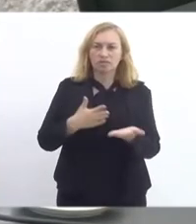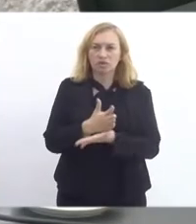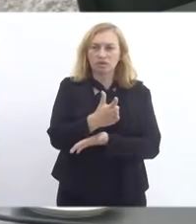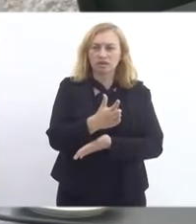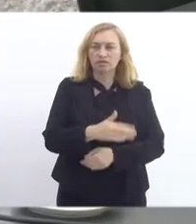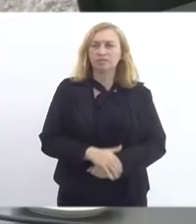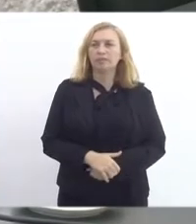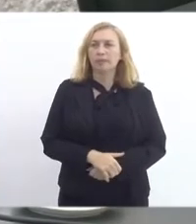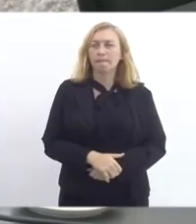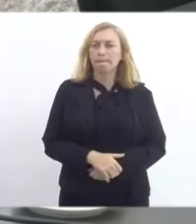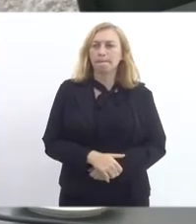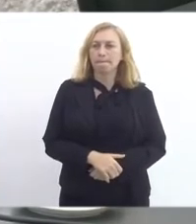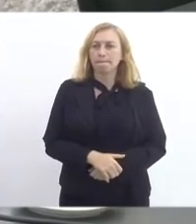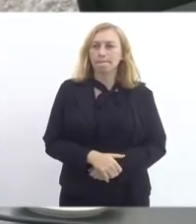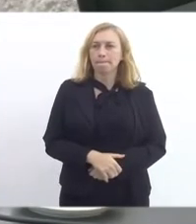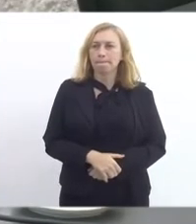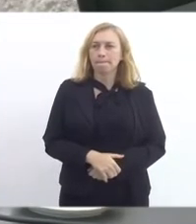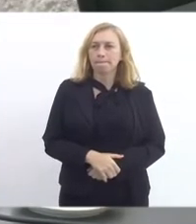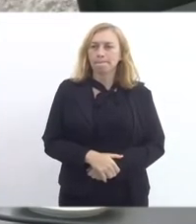aprovado.